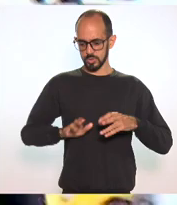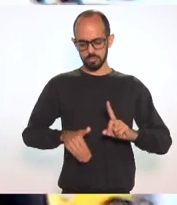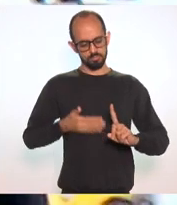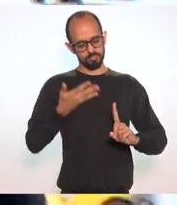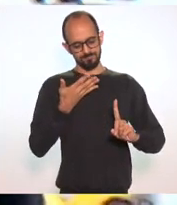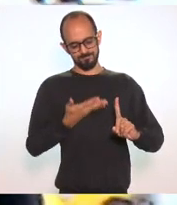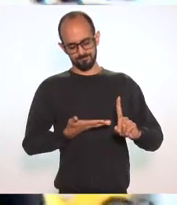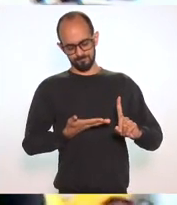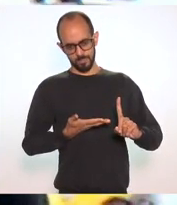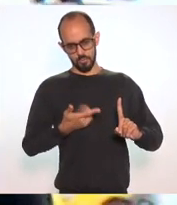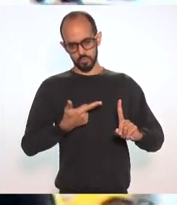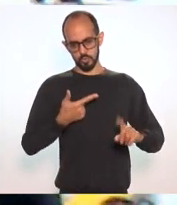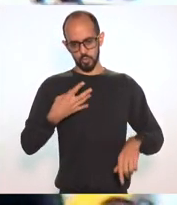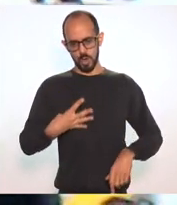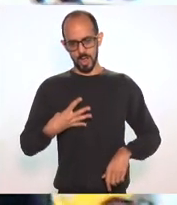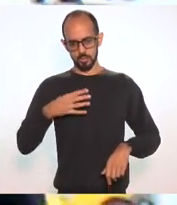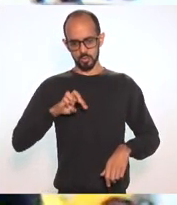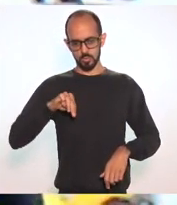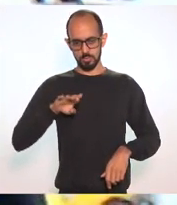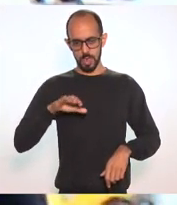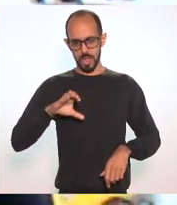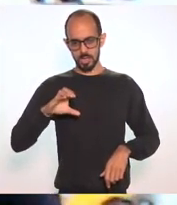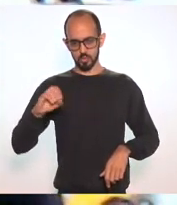dia 24 de março foi estabelecido como dia